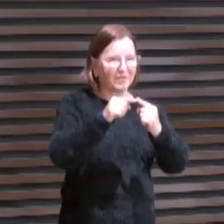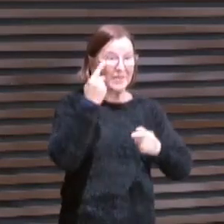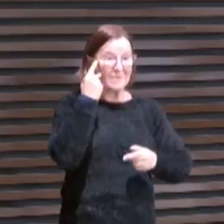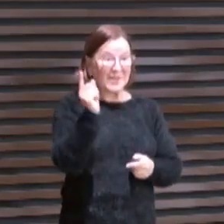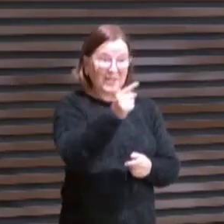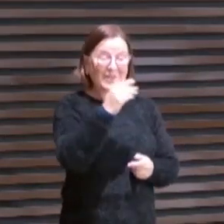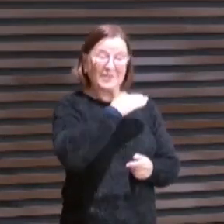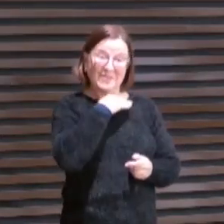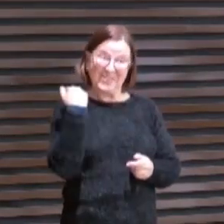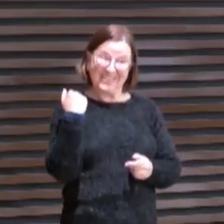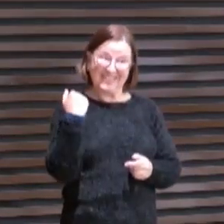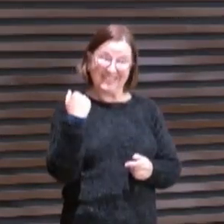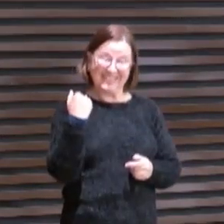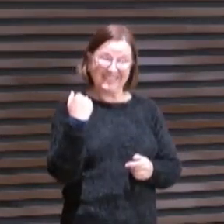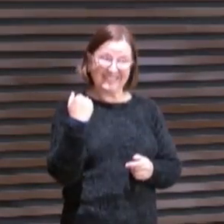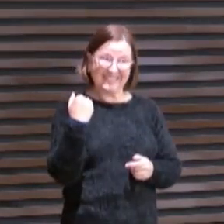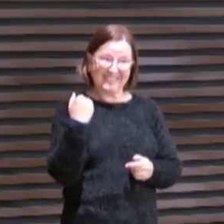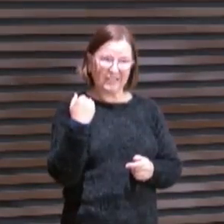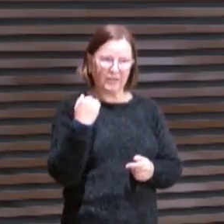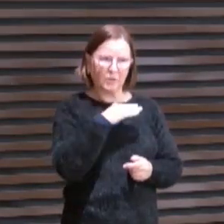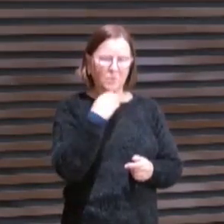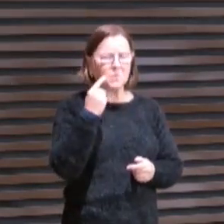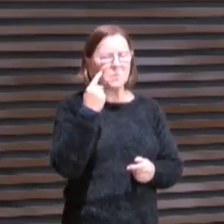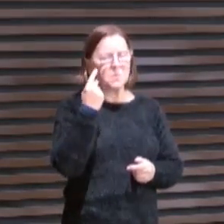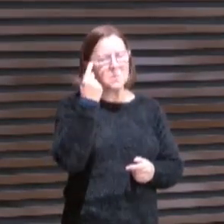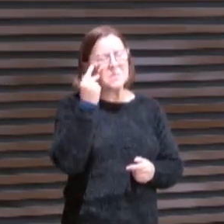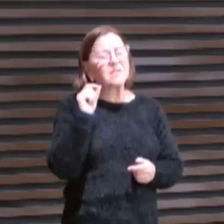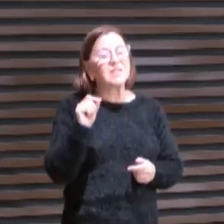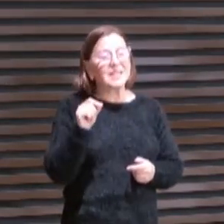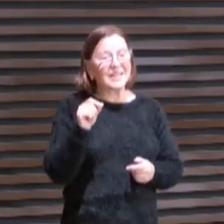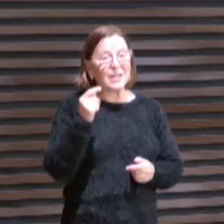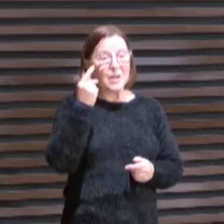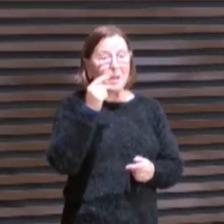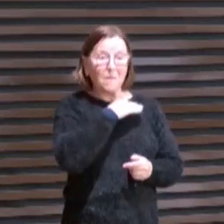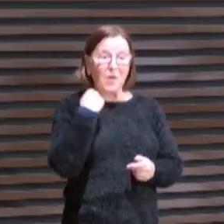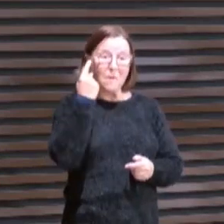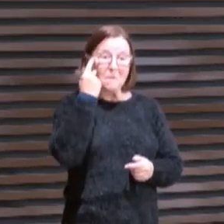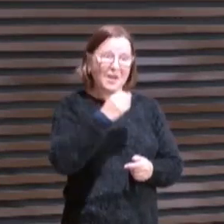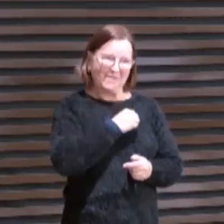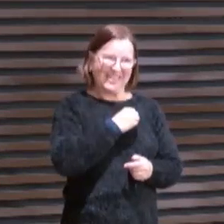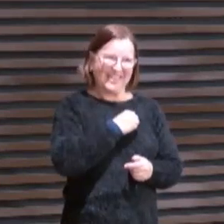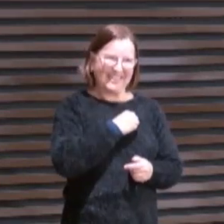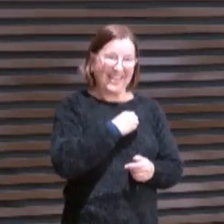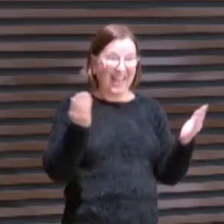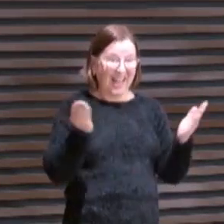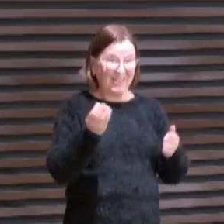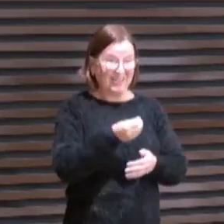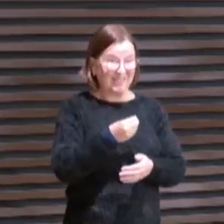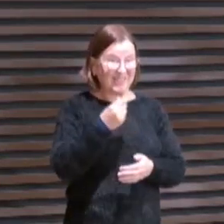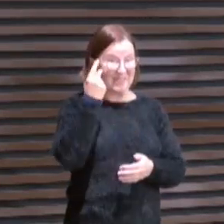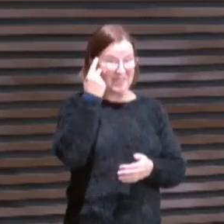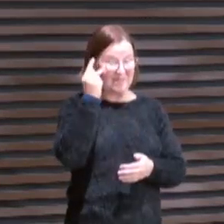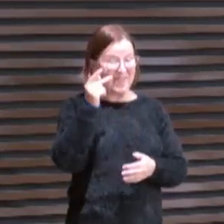nós mortos para quê? Mortos para os pecados, vivamos para a justiça.